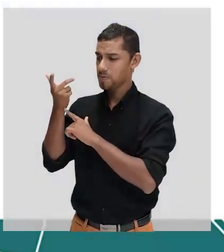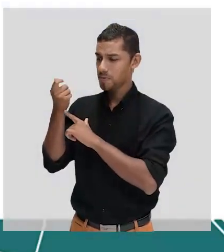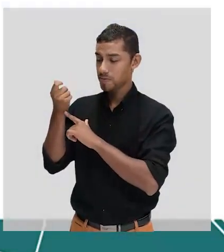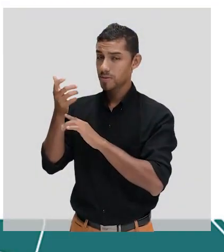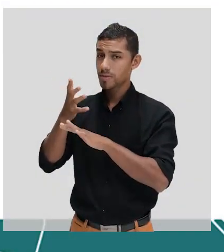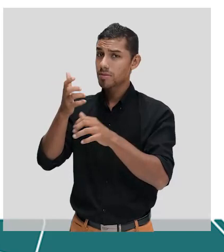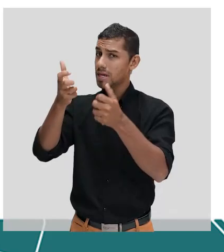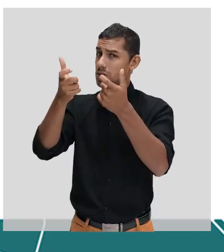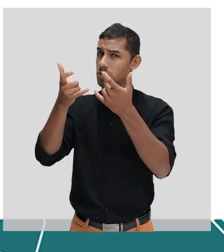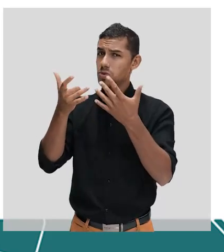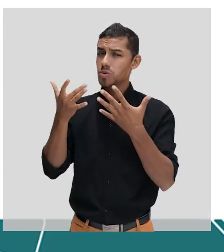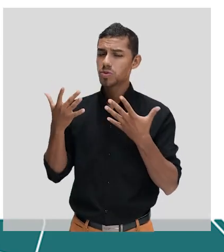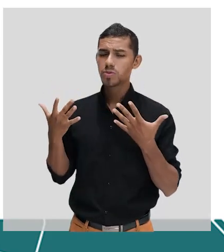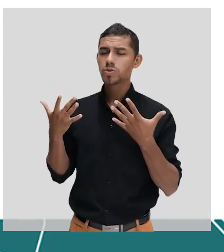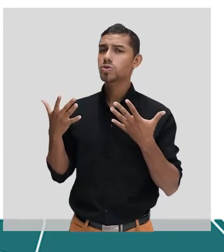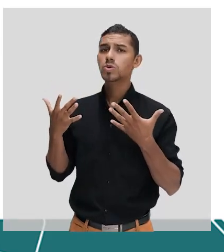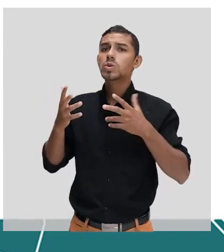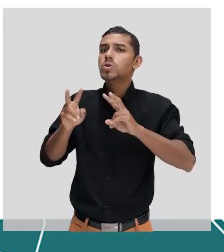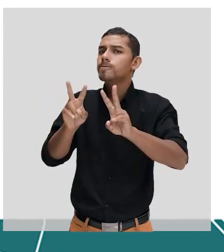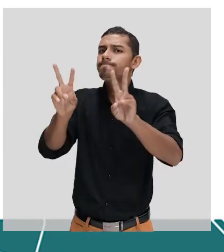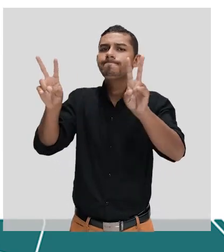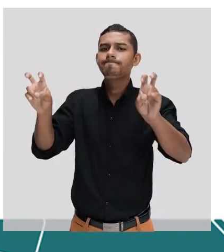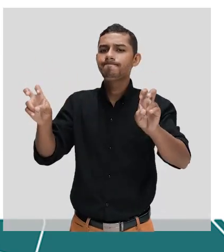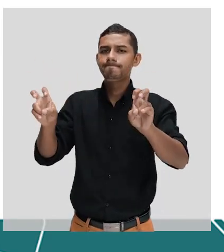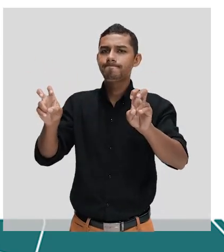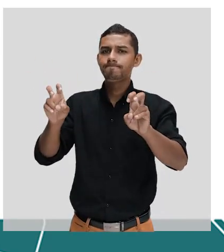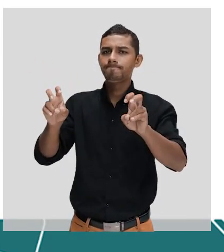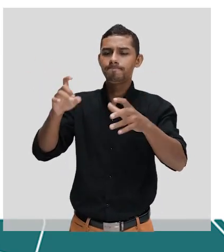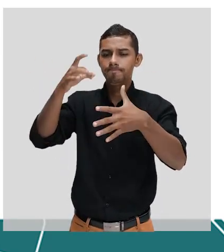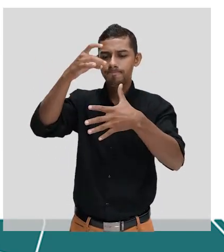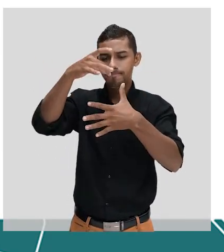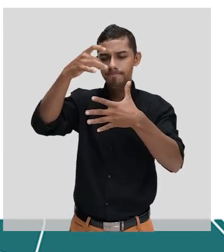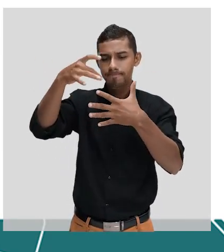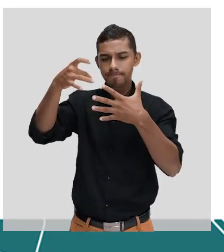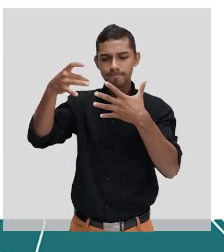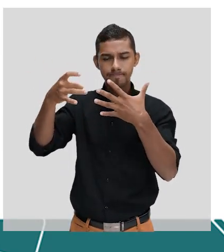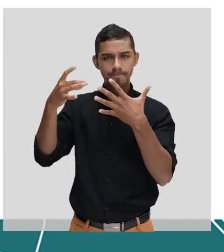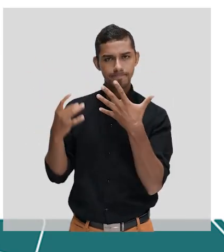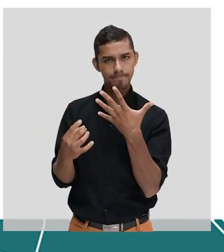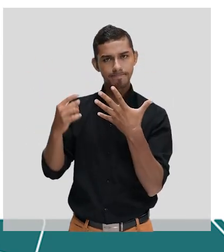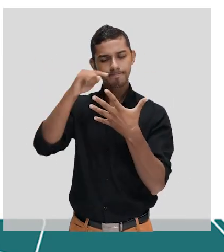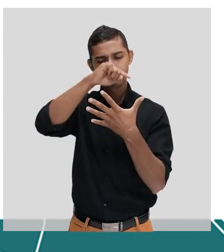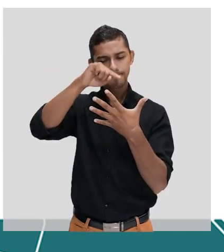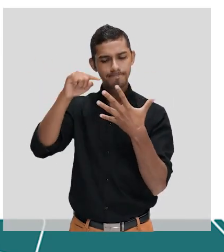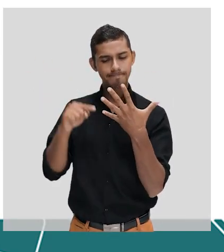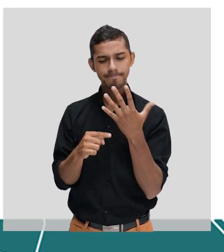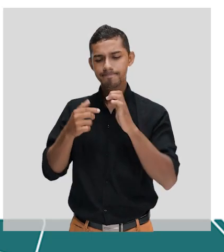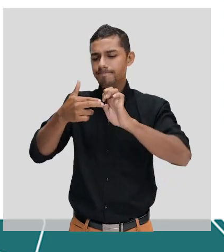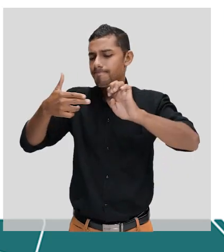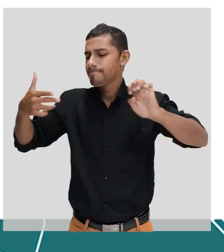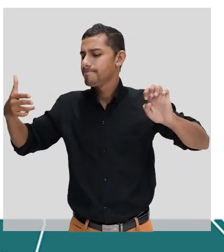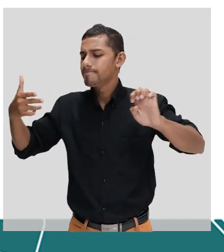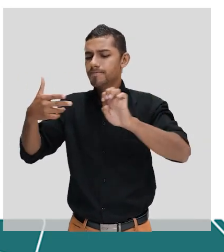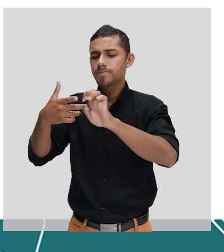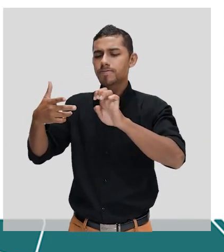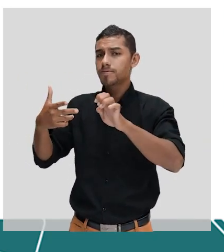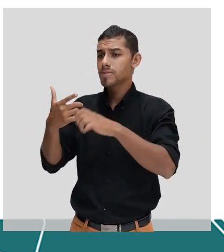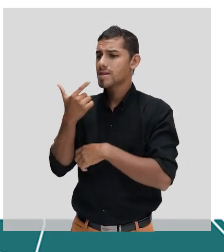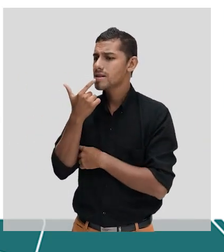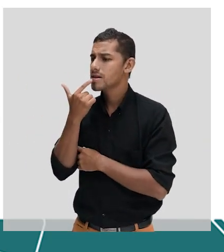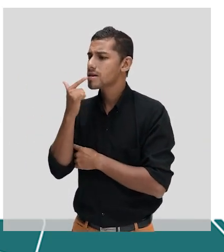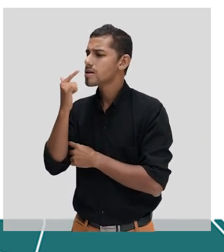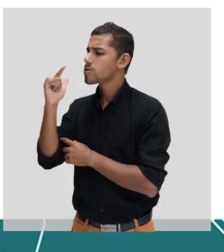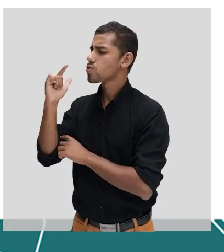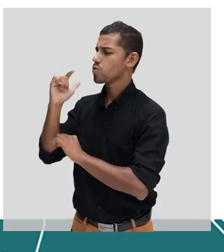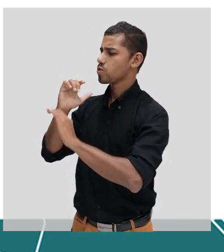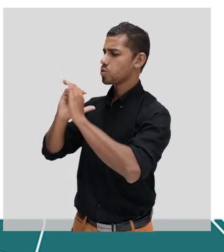né? Porque o material de linguagem teatral, ou melhor, os elementos da linguagem teatral, são inúmeros. A gente passaria pelo menos aí umas 15 aulas, até por prazer